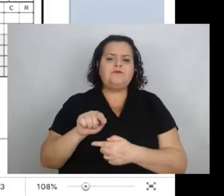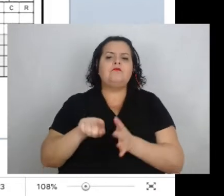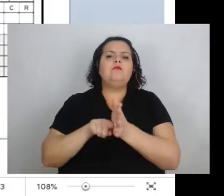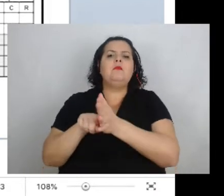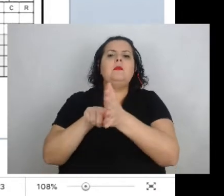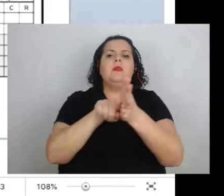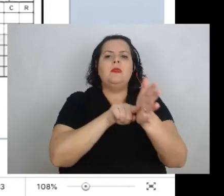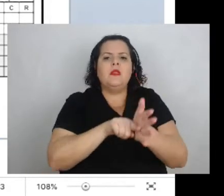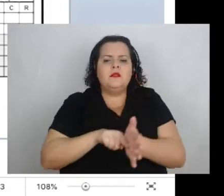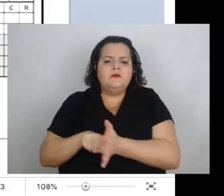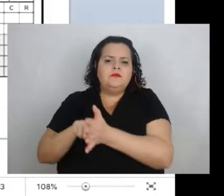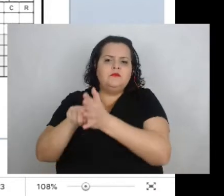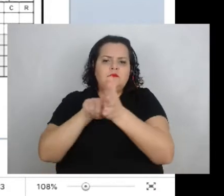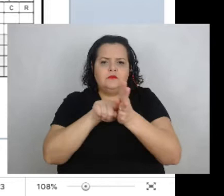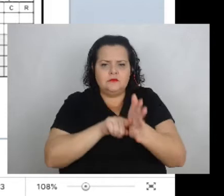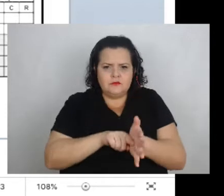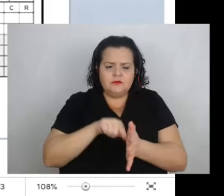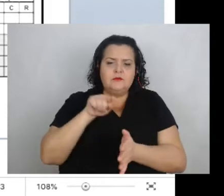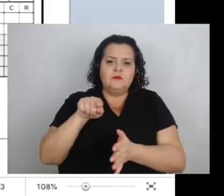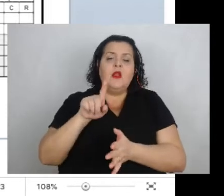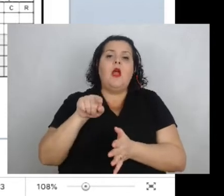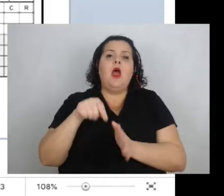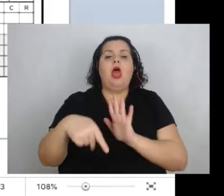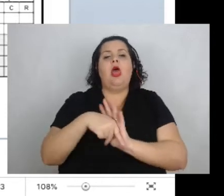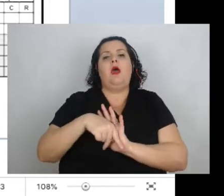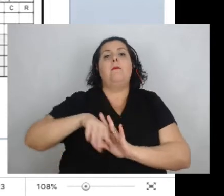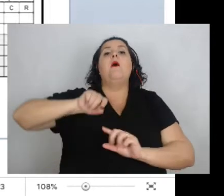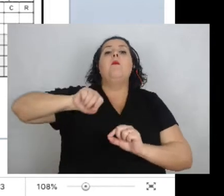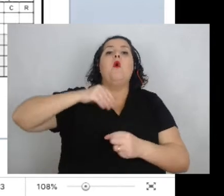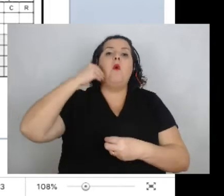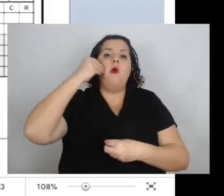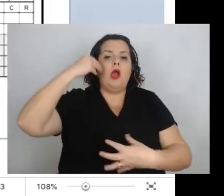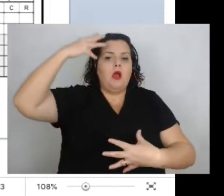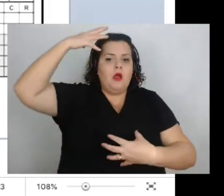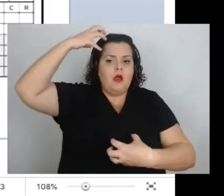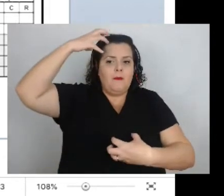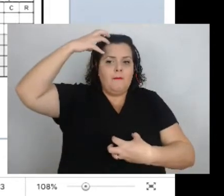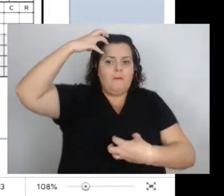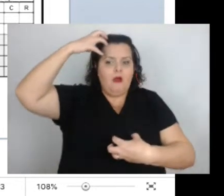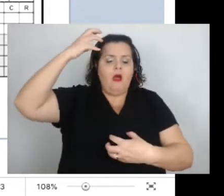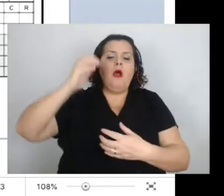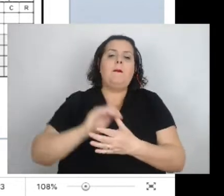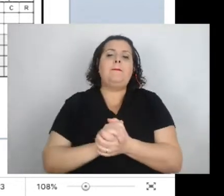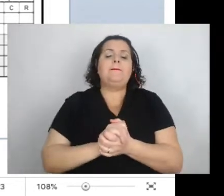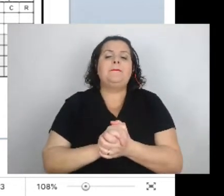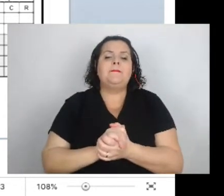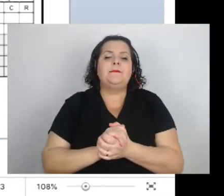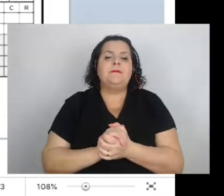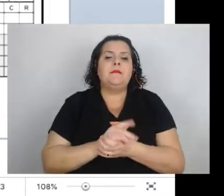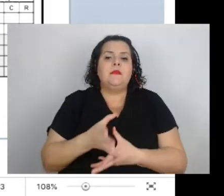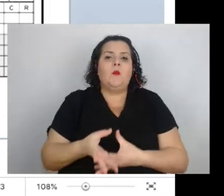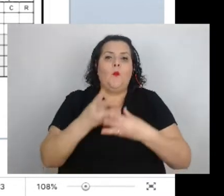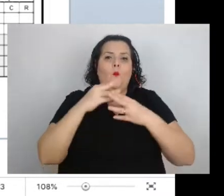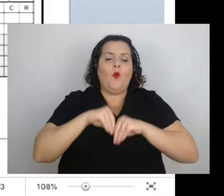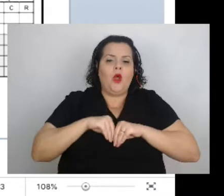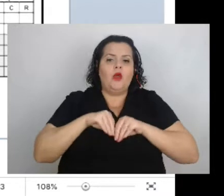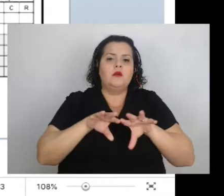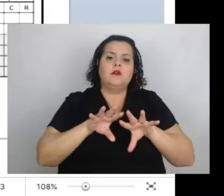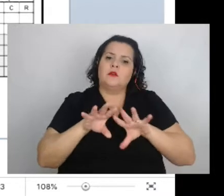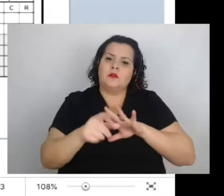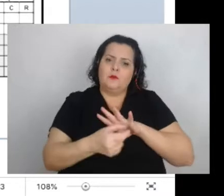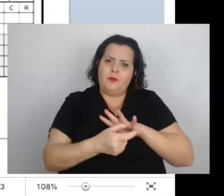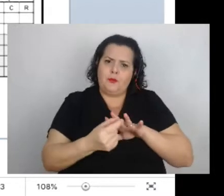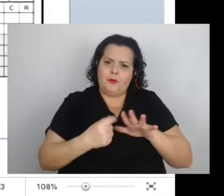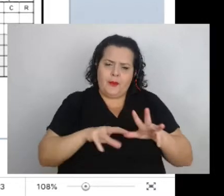feito com macacos, onde foi inoculado o vírus, e eles observaram, 2º dia, 4º